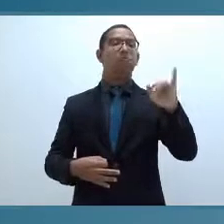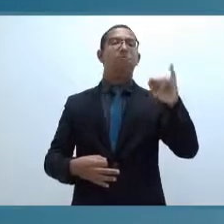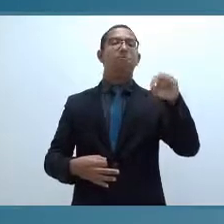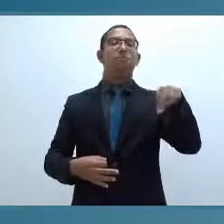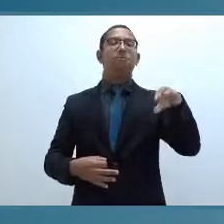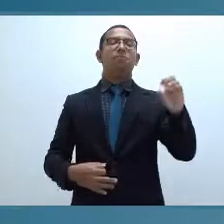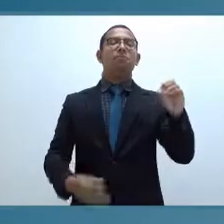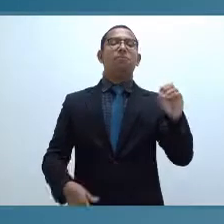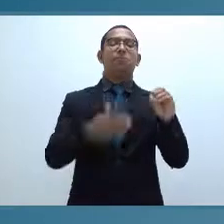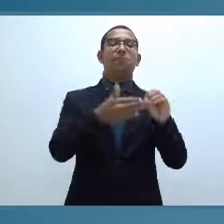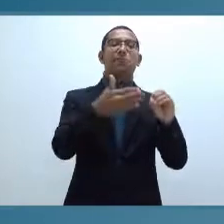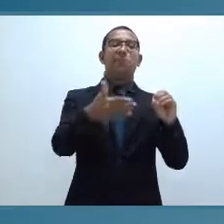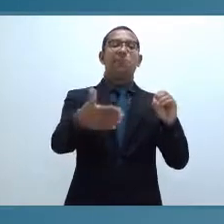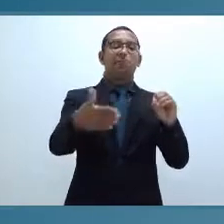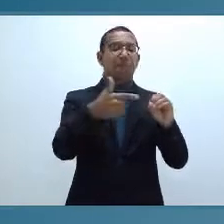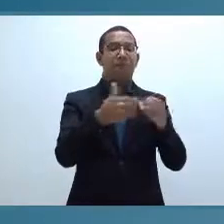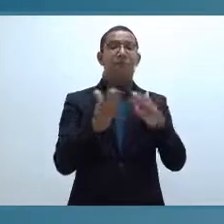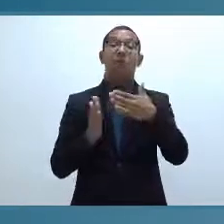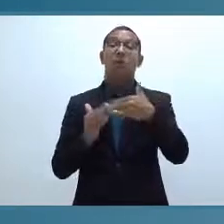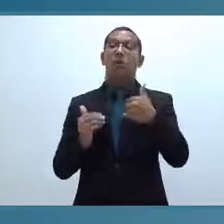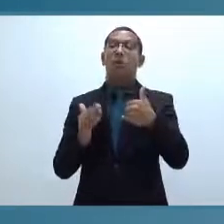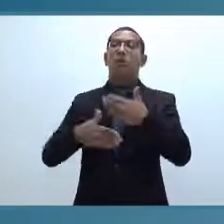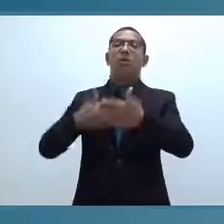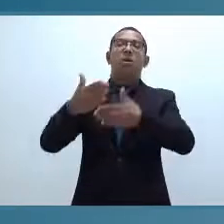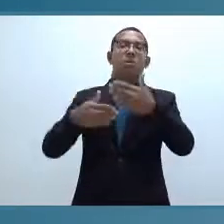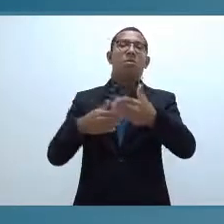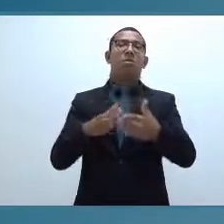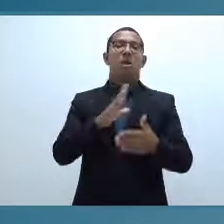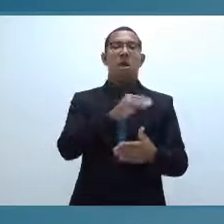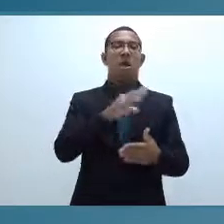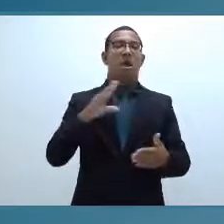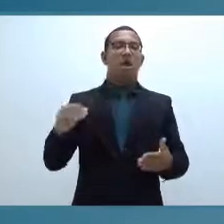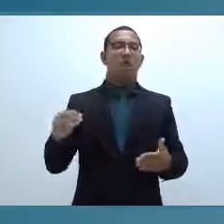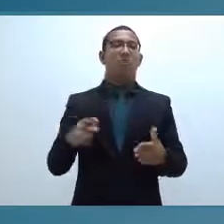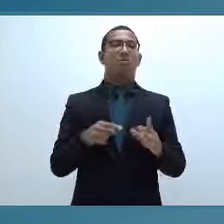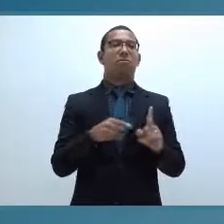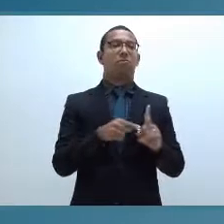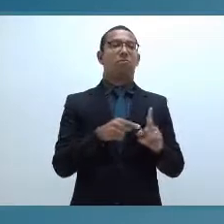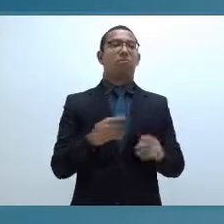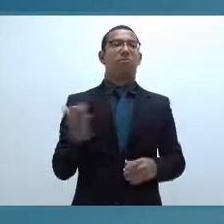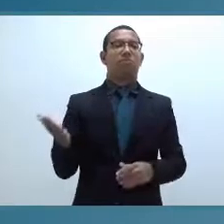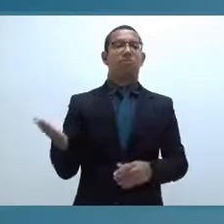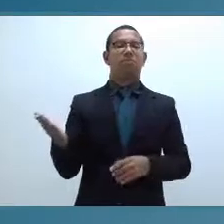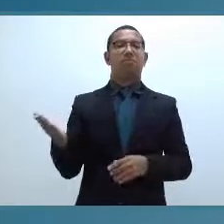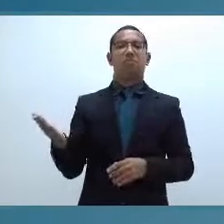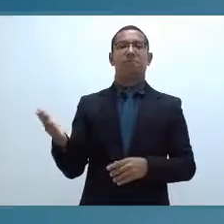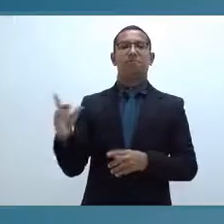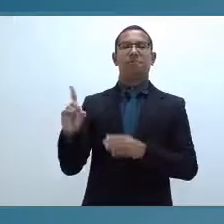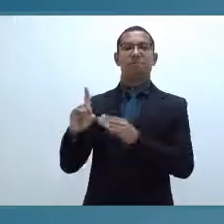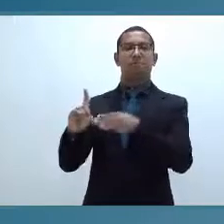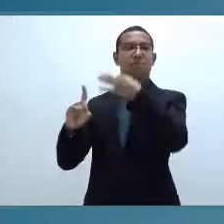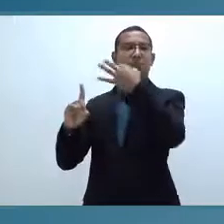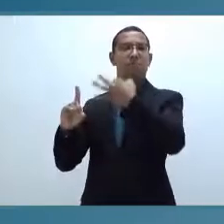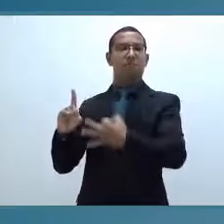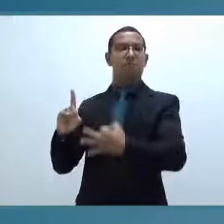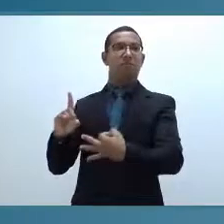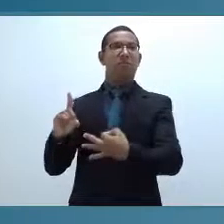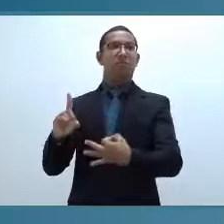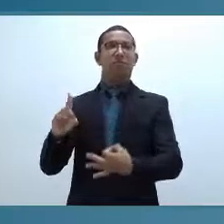corregedor-geral de justiça em exercício. Desembargadora Rosileide, Vossa Excelência está com a palavra. Desembargadora,